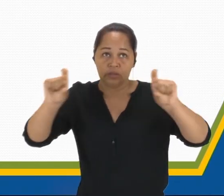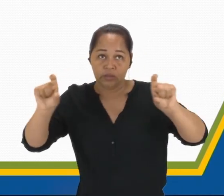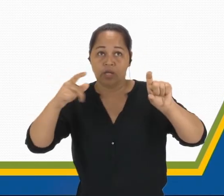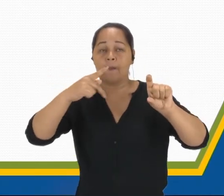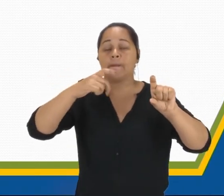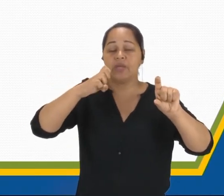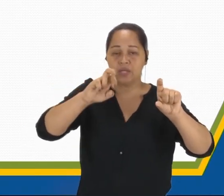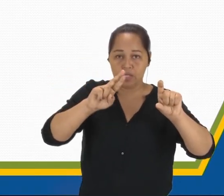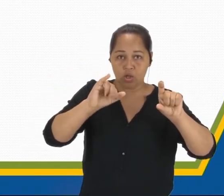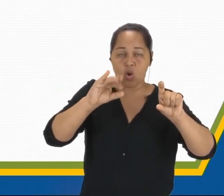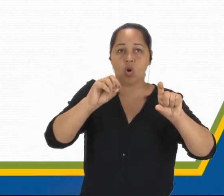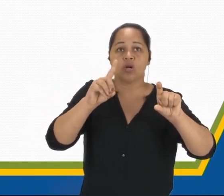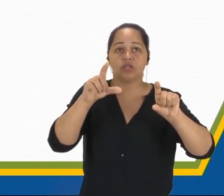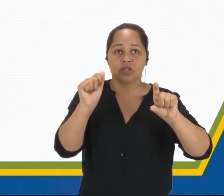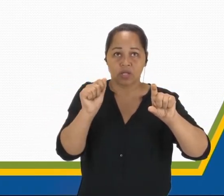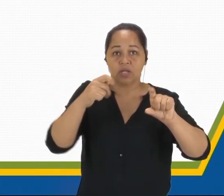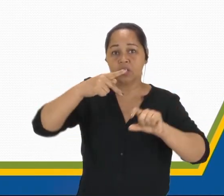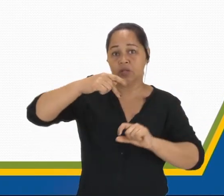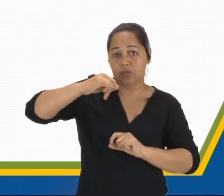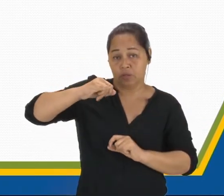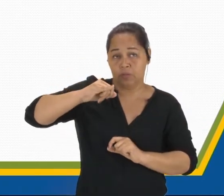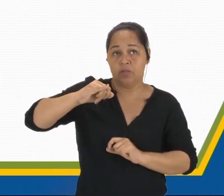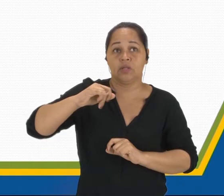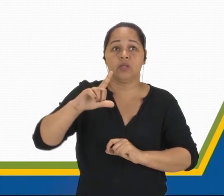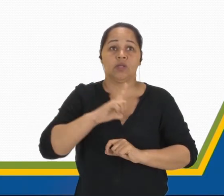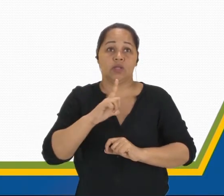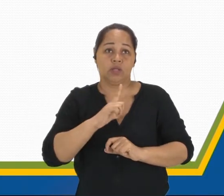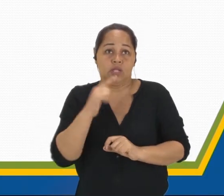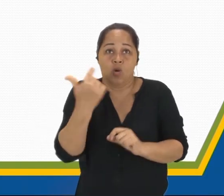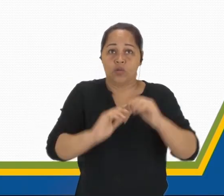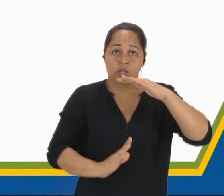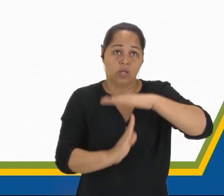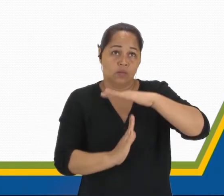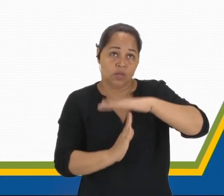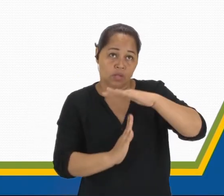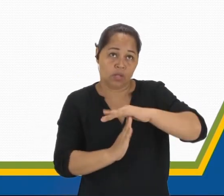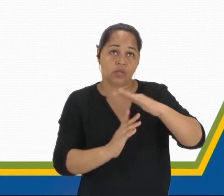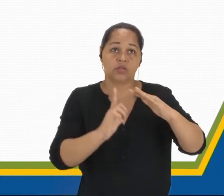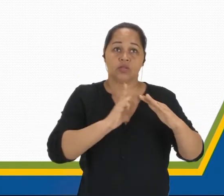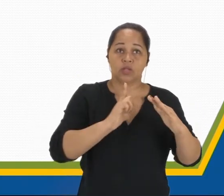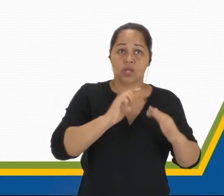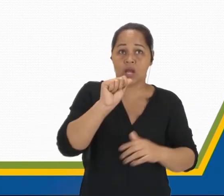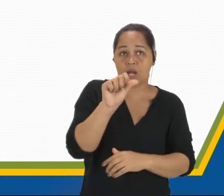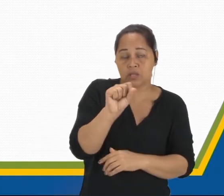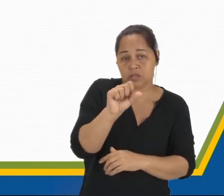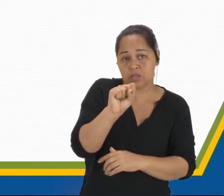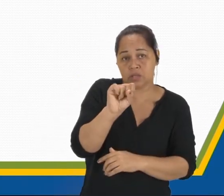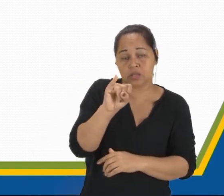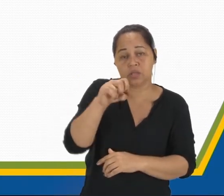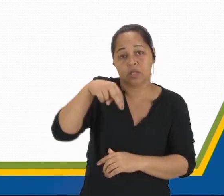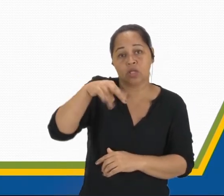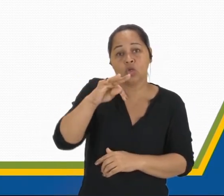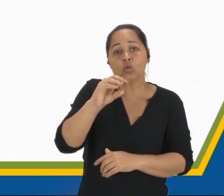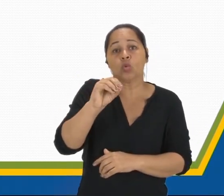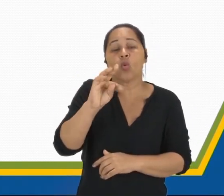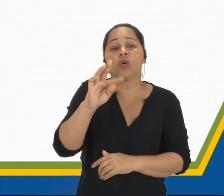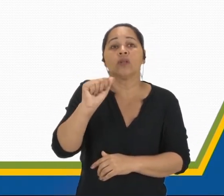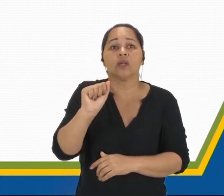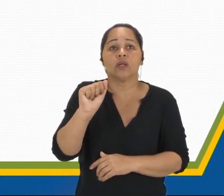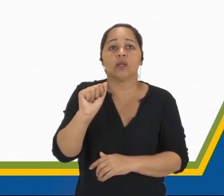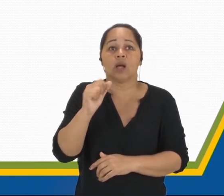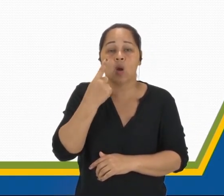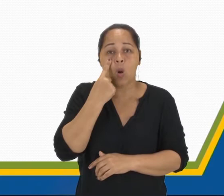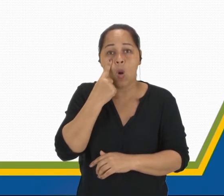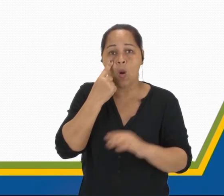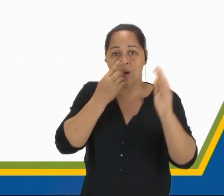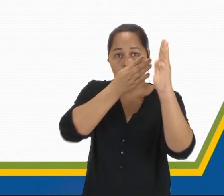Agora vamos para a cossecante. A cossecante é 1 sobre seno. O domínio x pertence aos reais, tal que x não pode ser